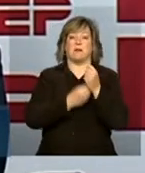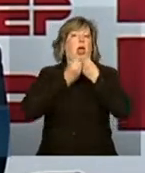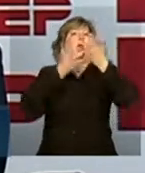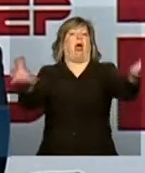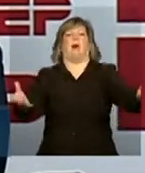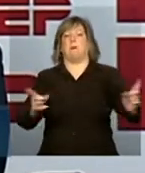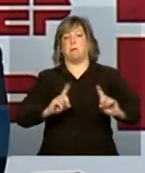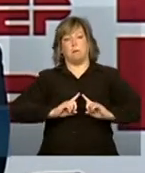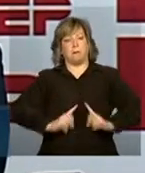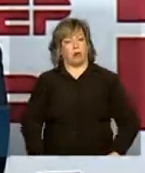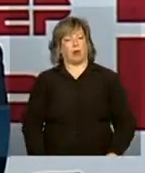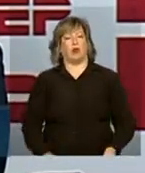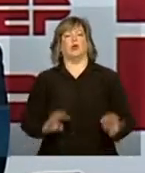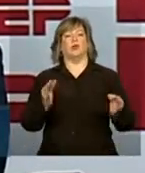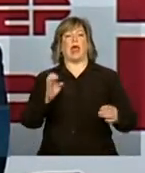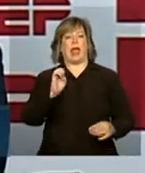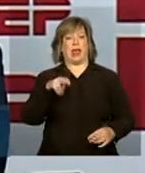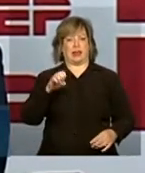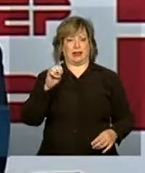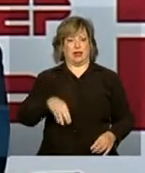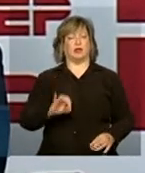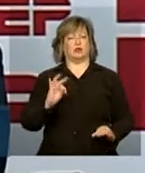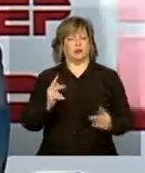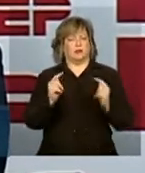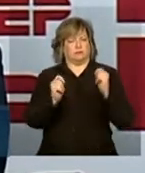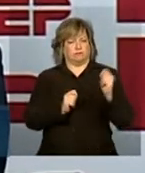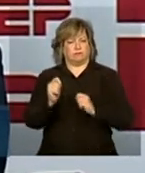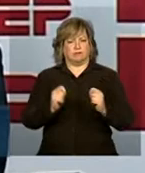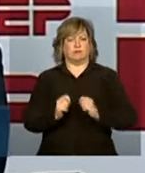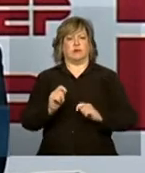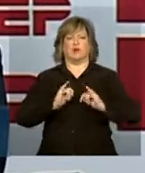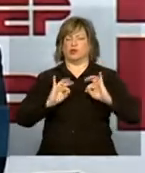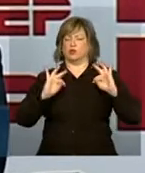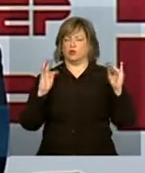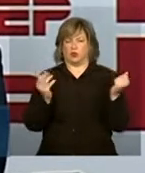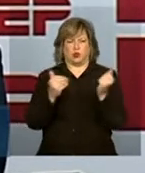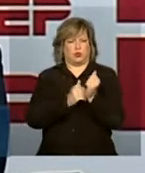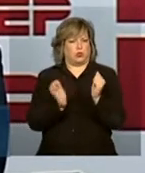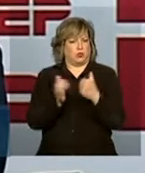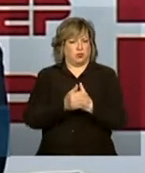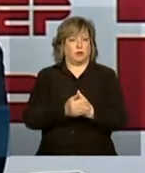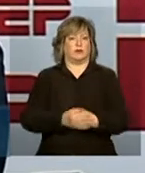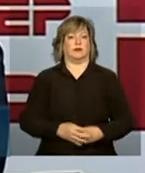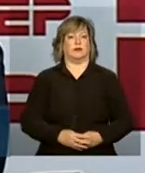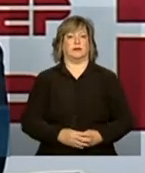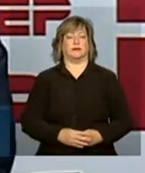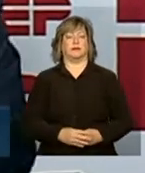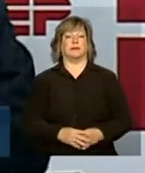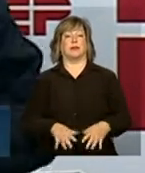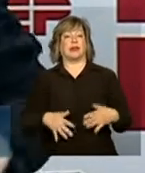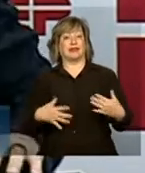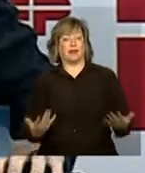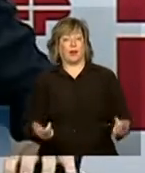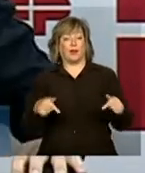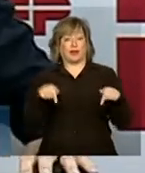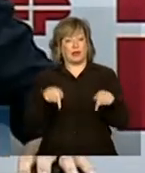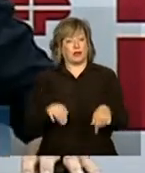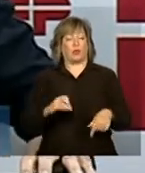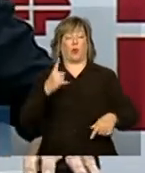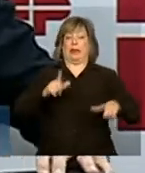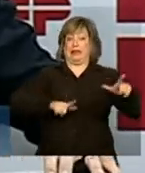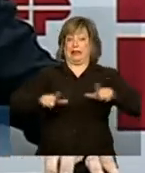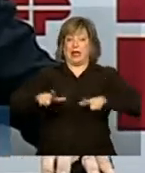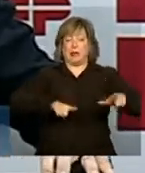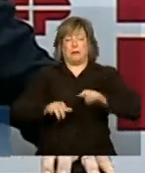as dimensões do Enem, foram totalmente preservadas. Tudo foi preservado. Então, foi um trabalho